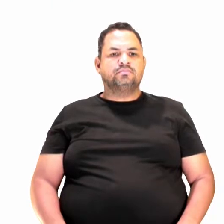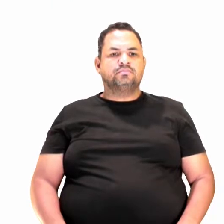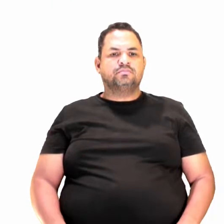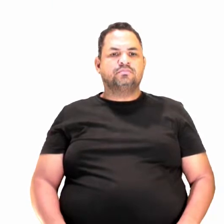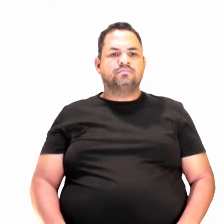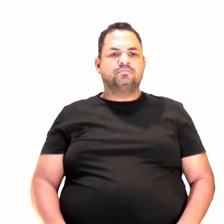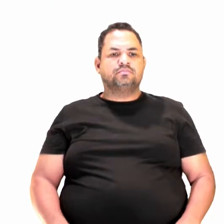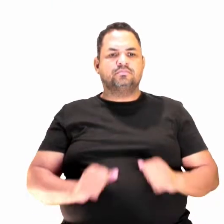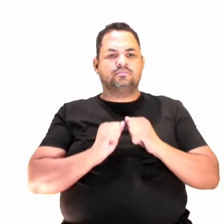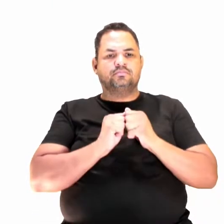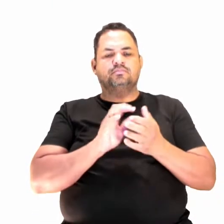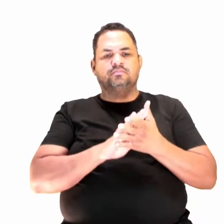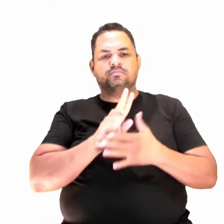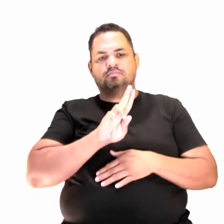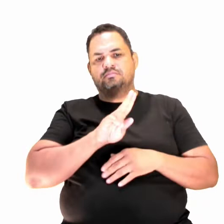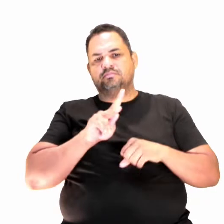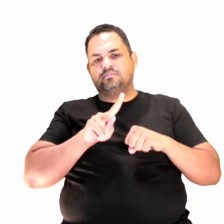mãe dela